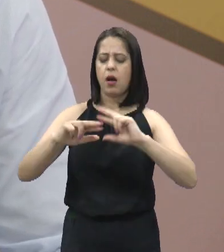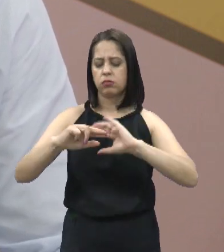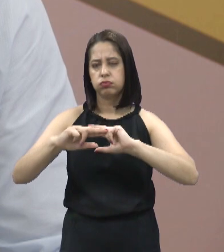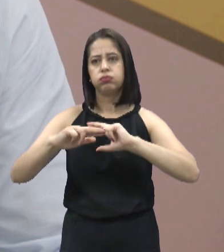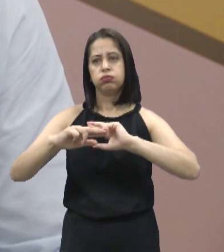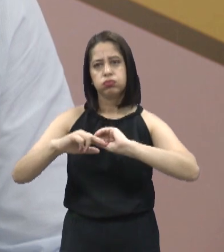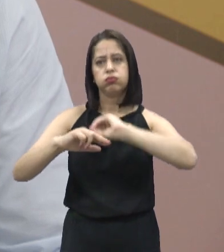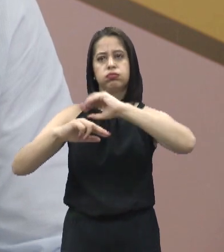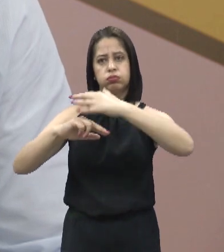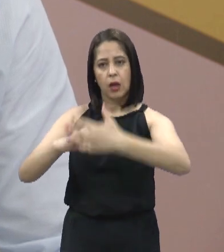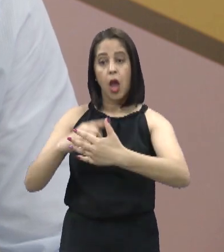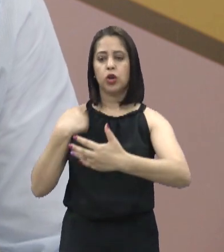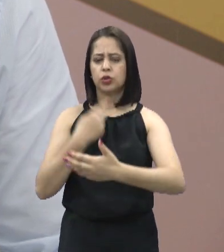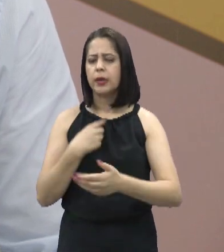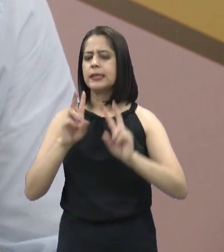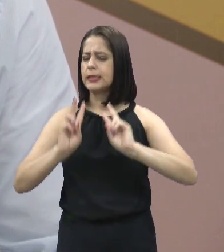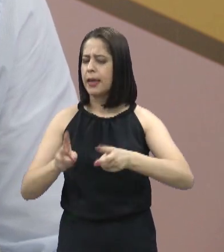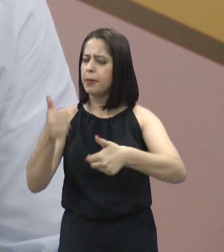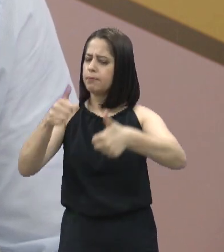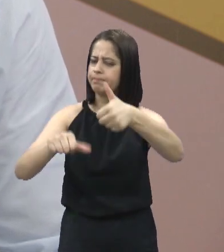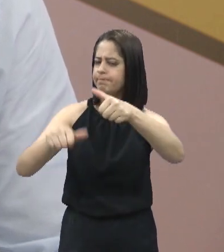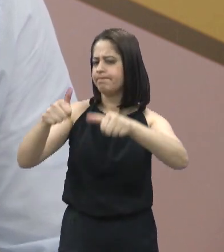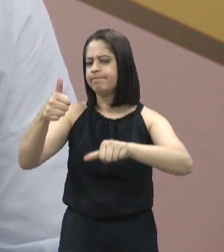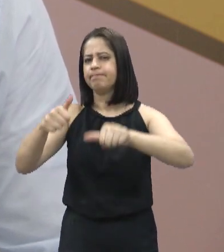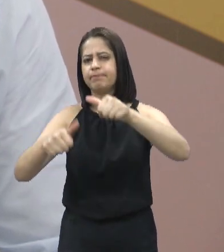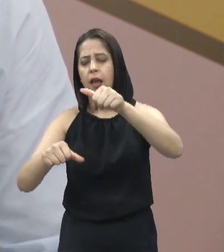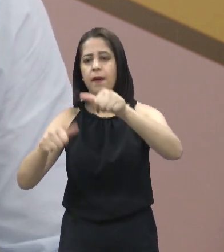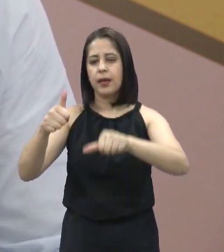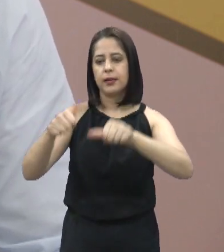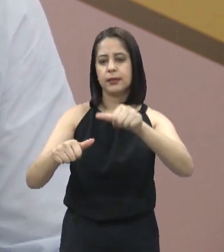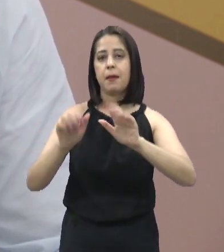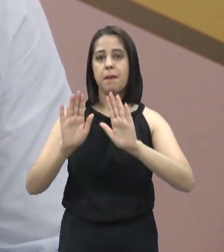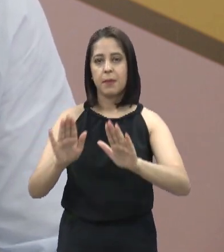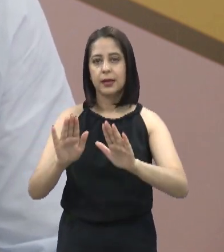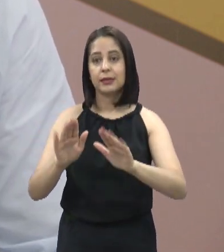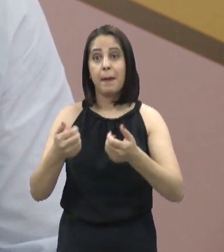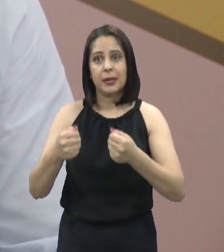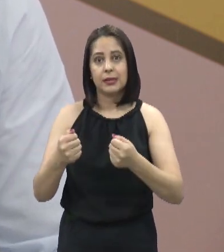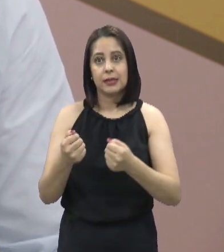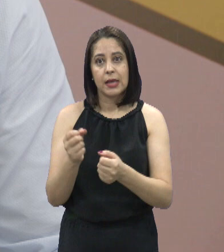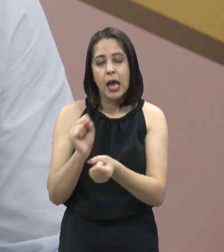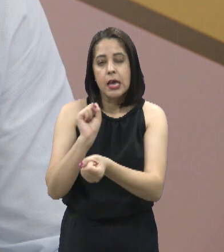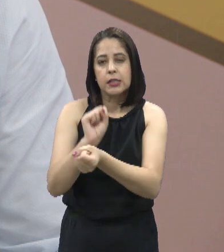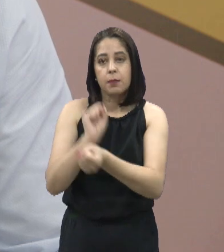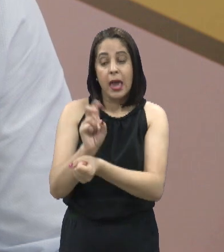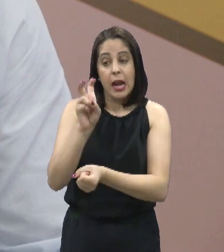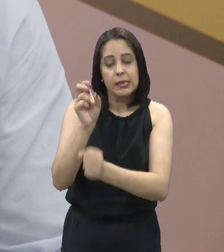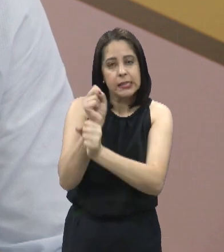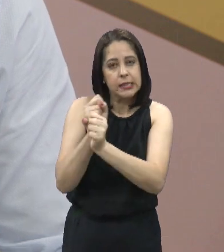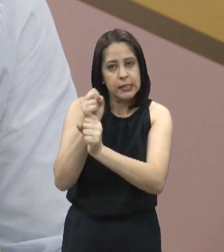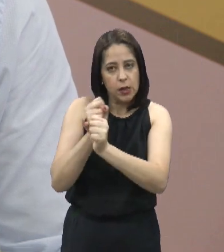gente mantém um acompanhamento. Para bater o martelo da cura, a gente normalmente espera um período de 5 anos sem